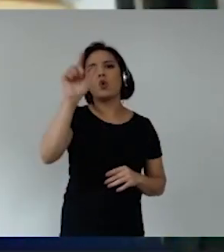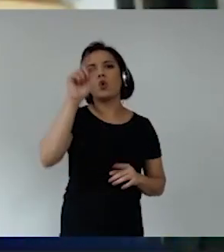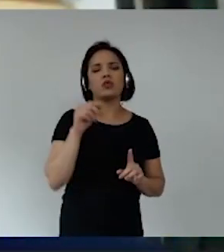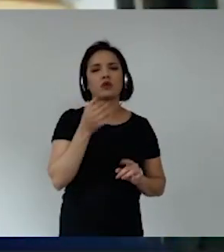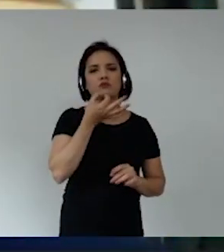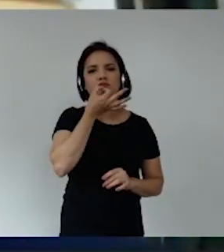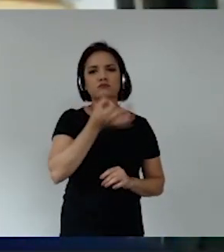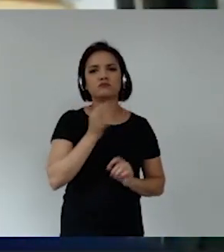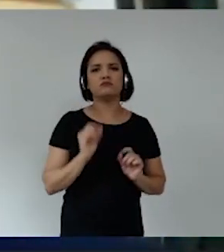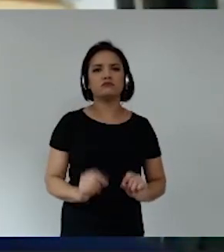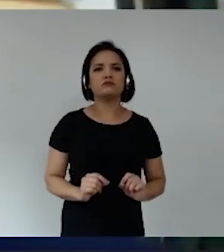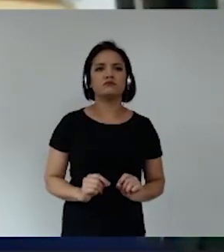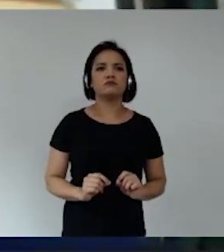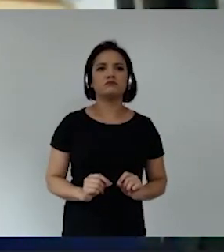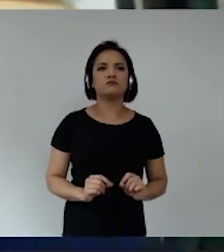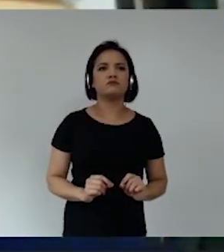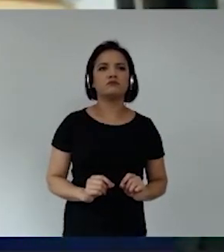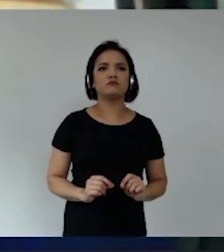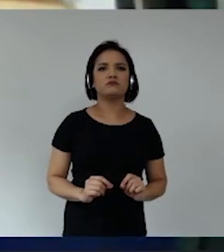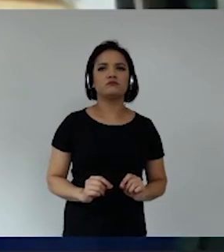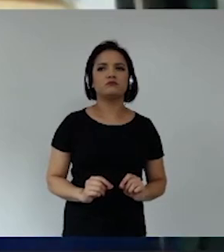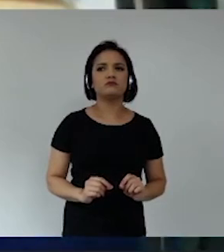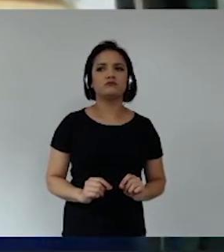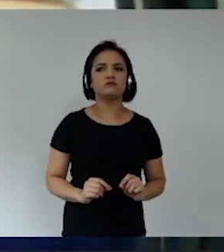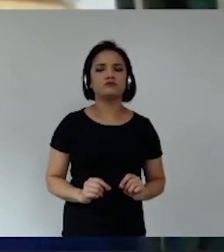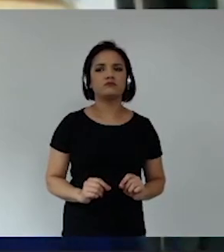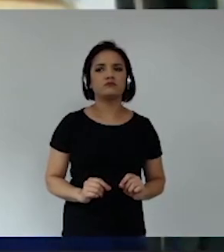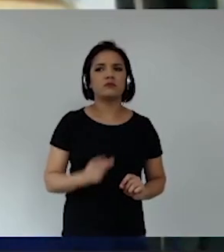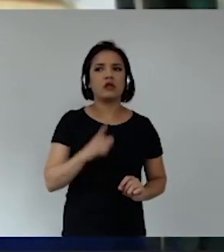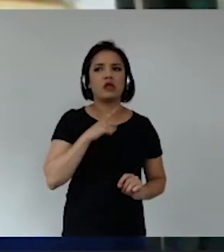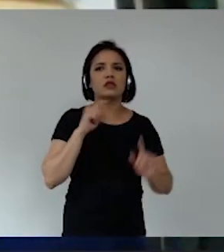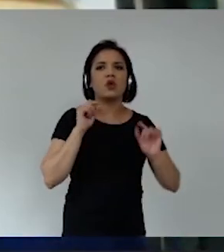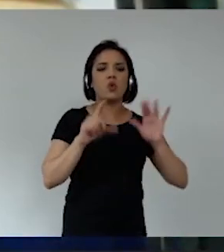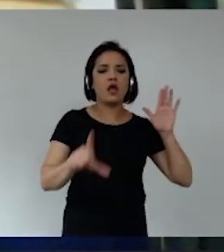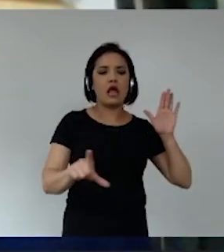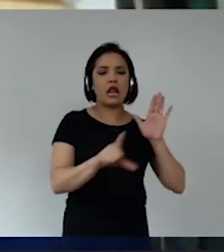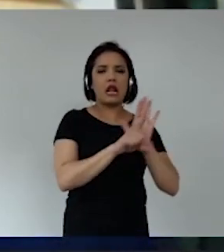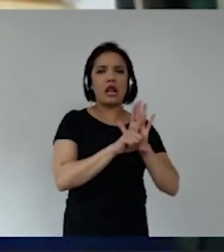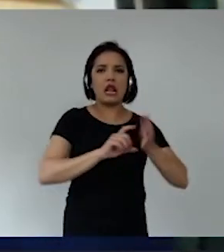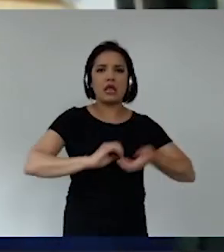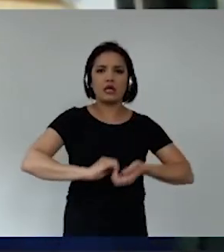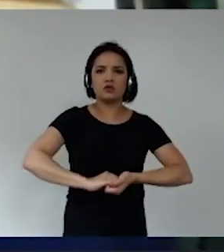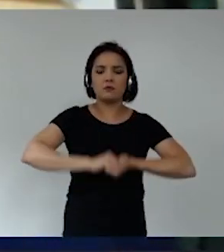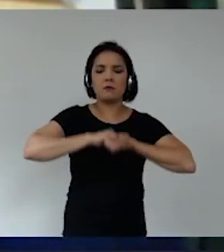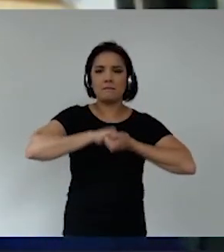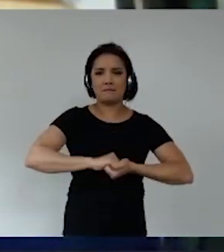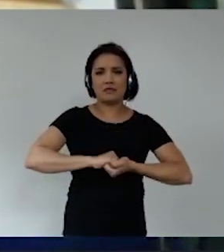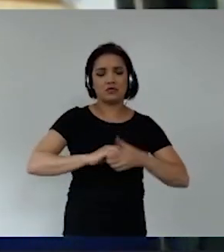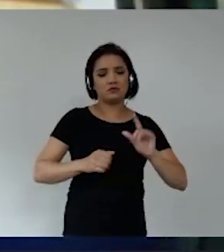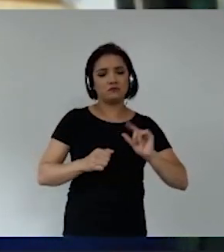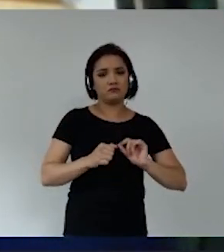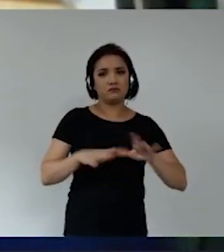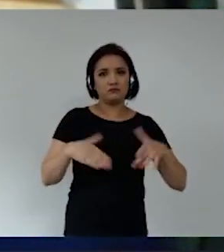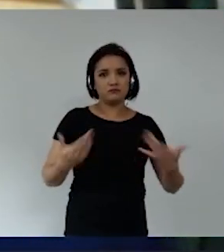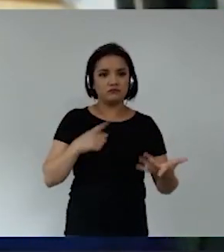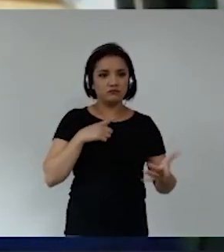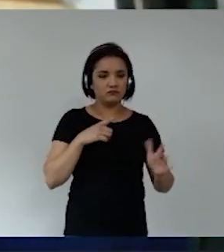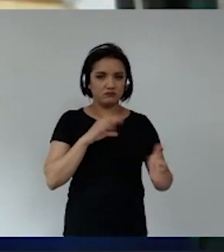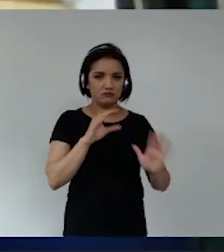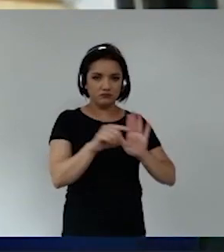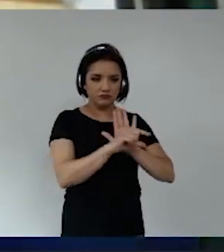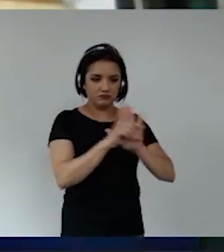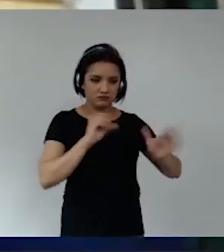trago é a sugestão de adotar aquilo que a lei de mediação adotou, quando se estabelece uma cláusula de